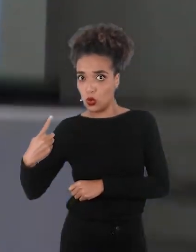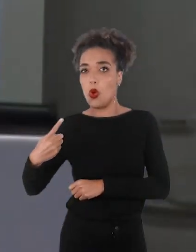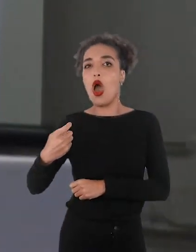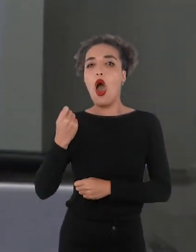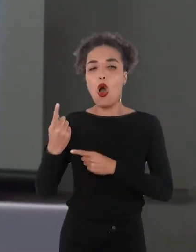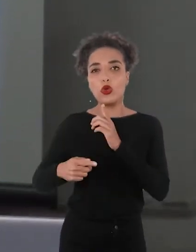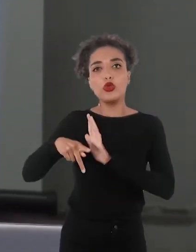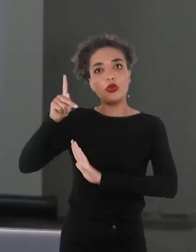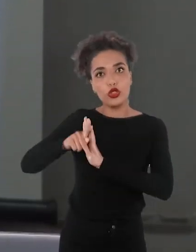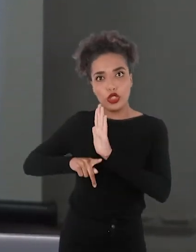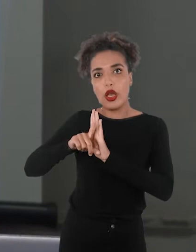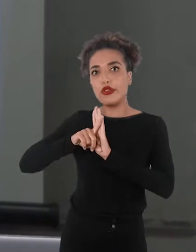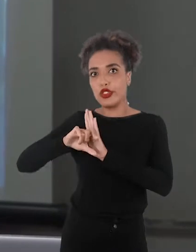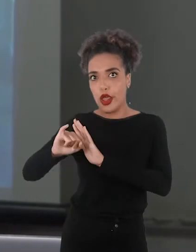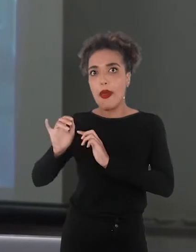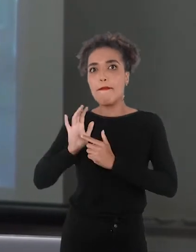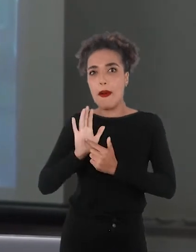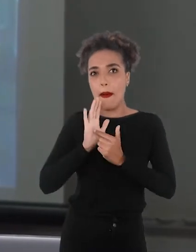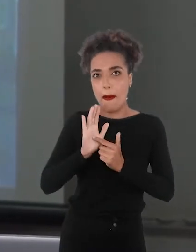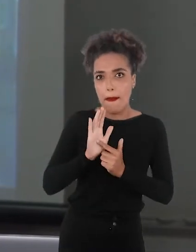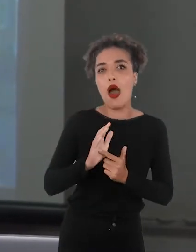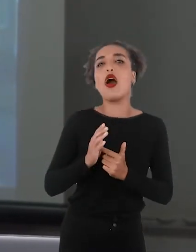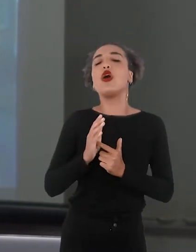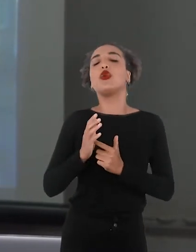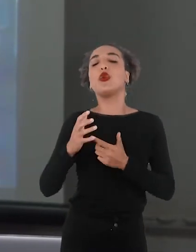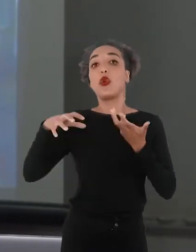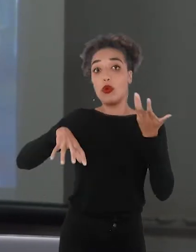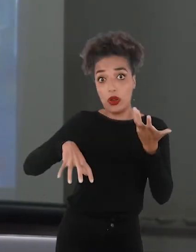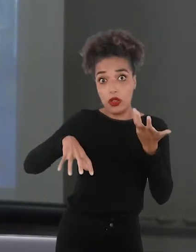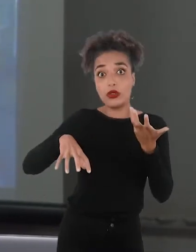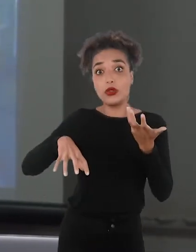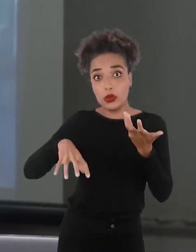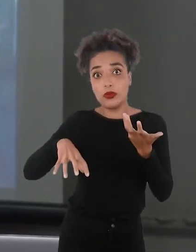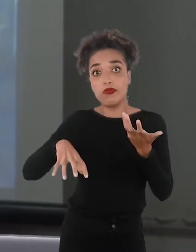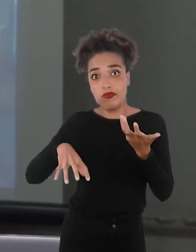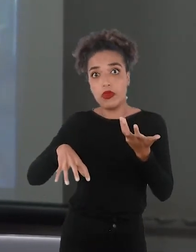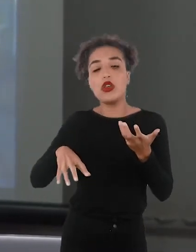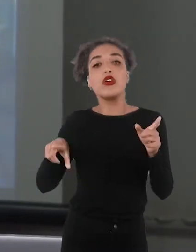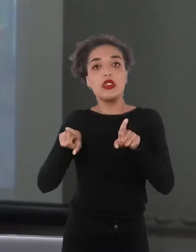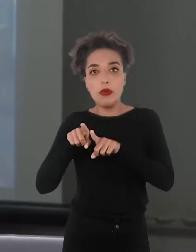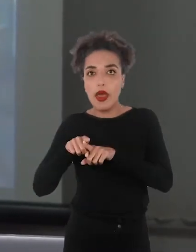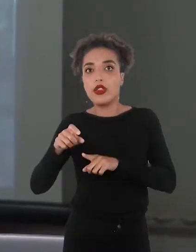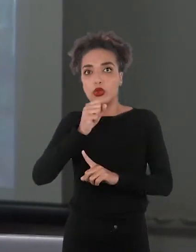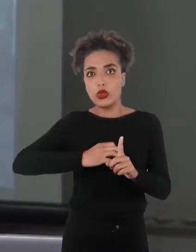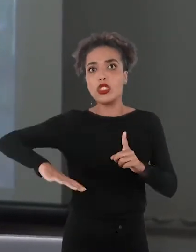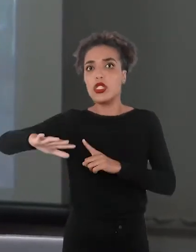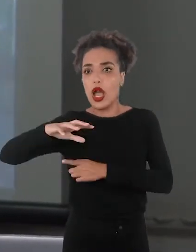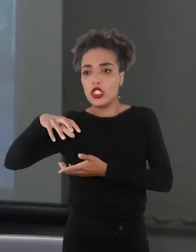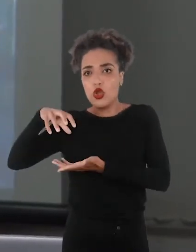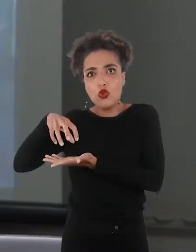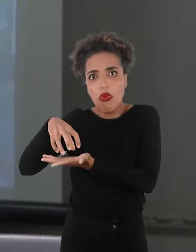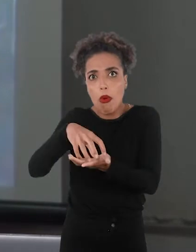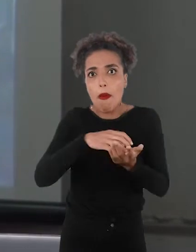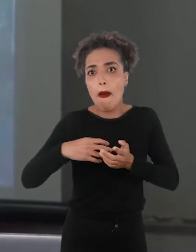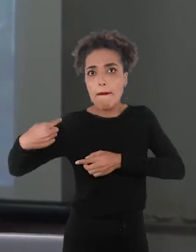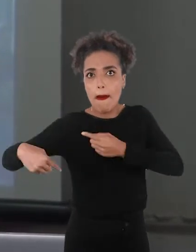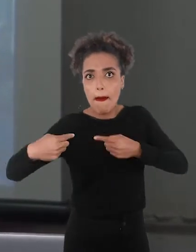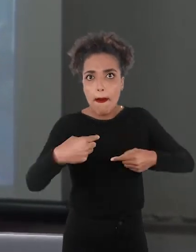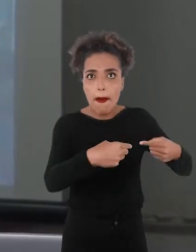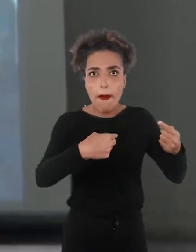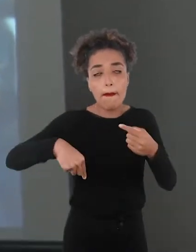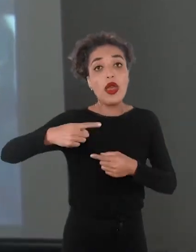projetos de lei têm sido apresentados no Congresso e essa discussão tem sido feita por vários setores da sociedade, a gente traz